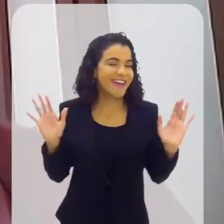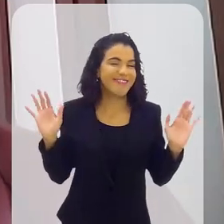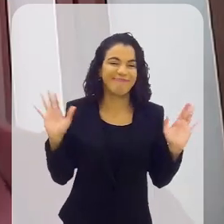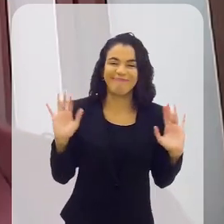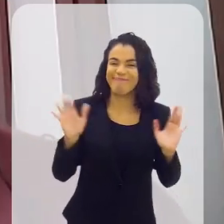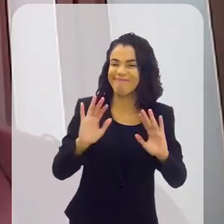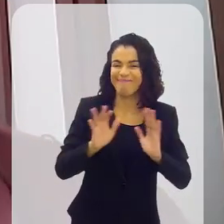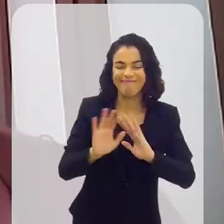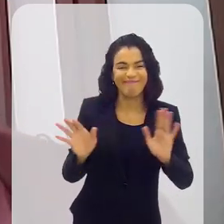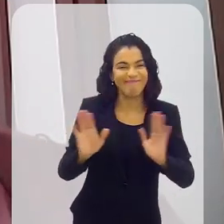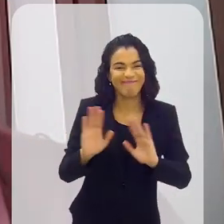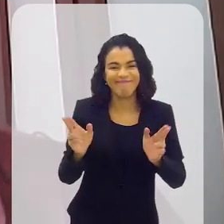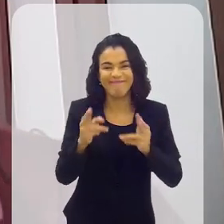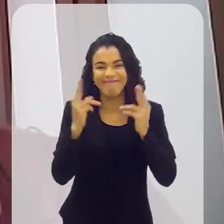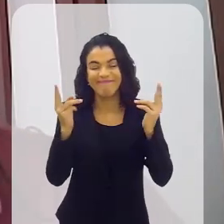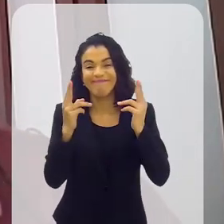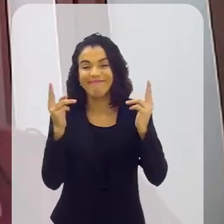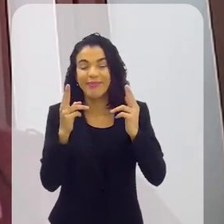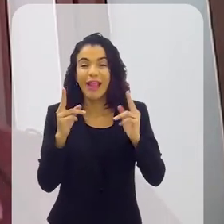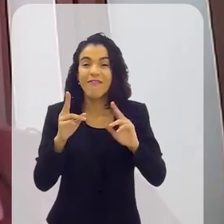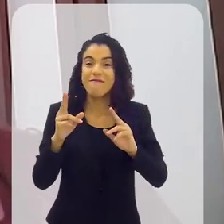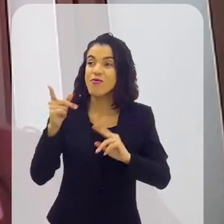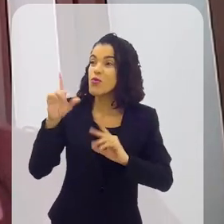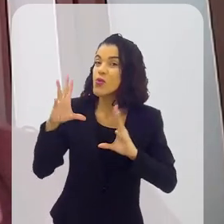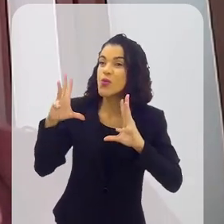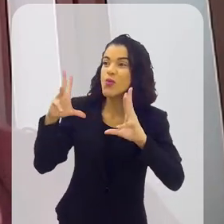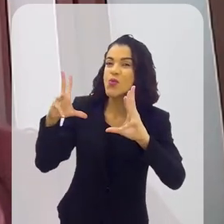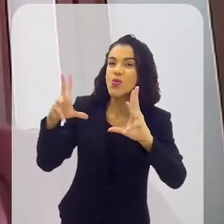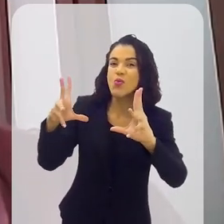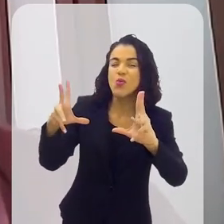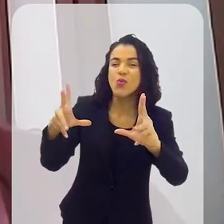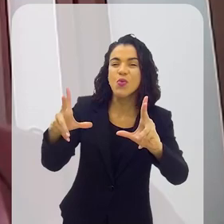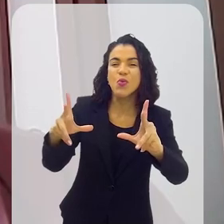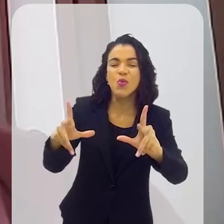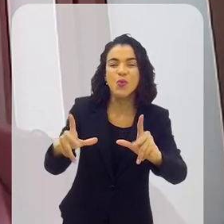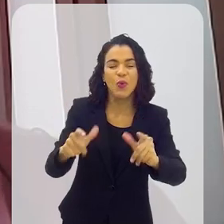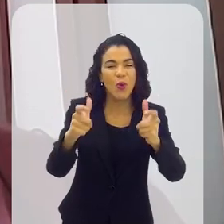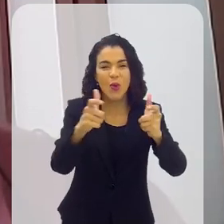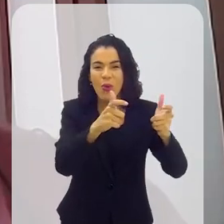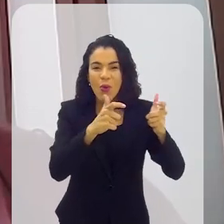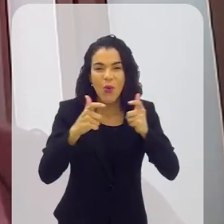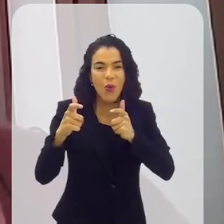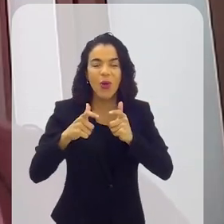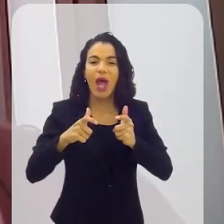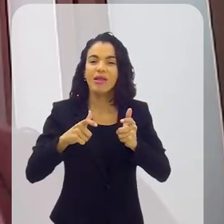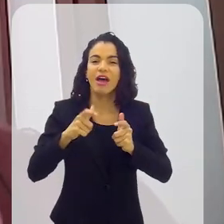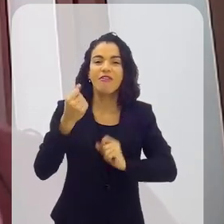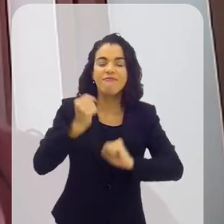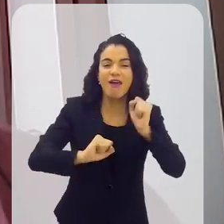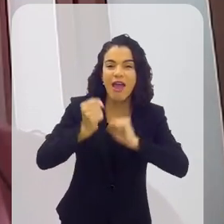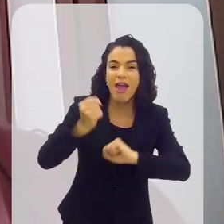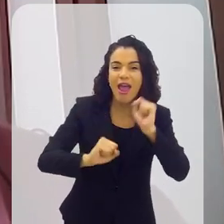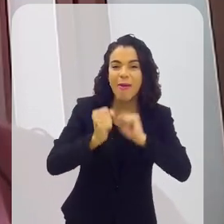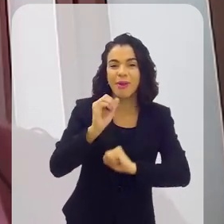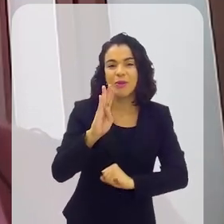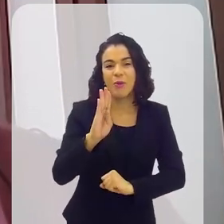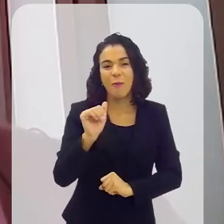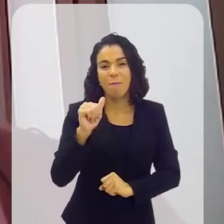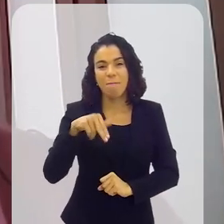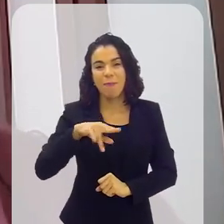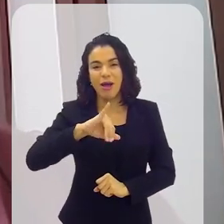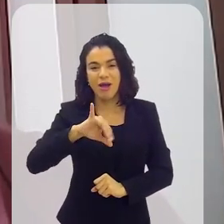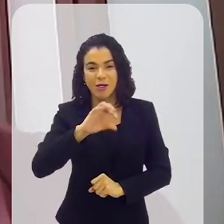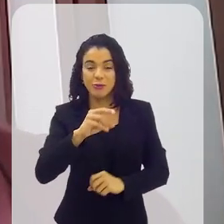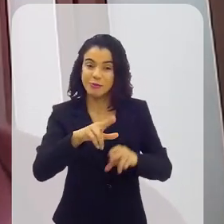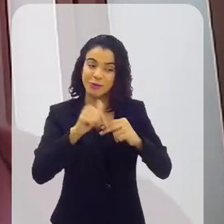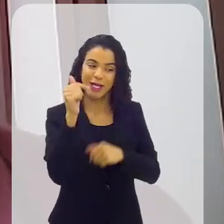aí não teve jeito. Daqui a pouco todas as fábricas estavam, né, construindo banjo, e tinha